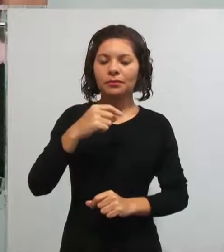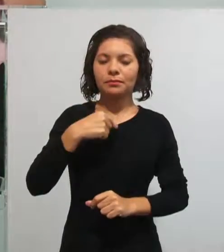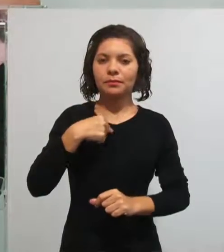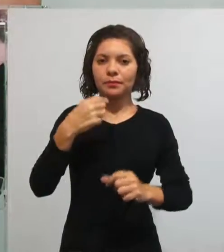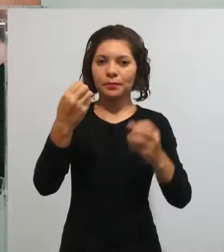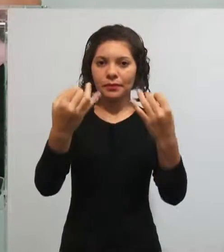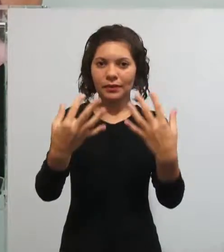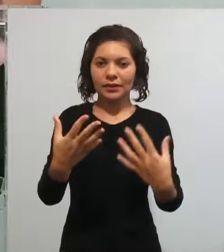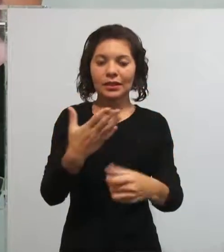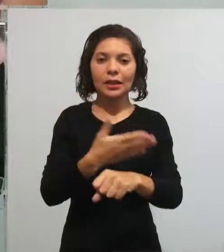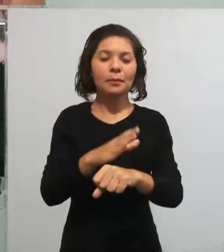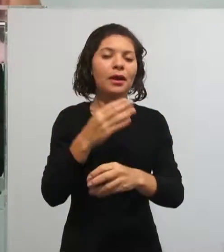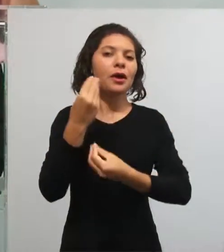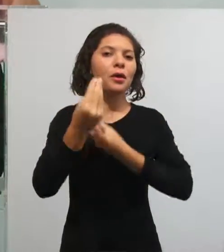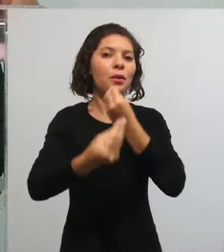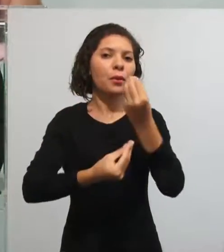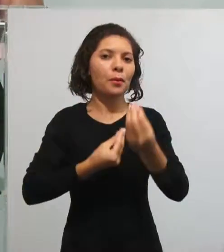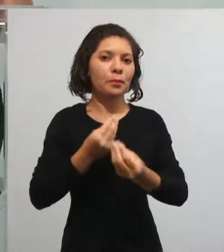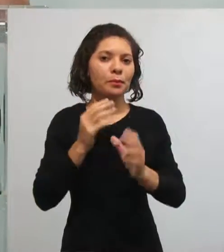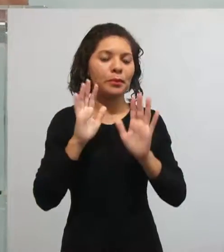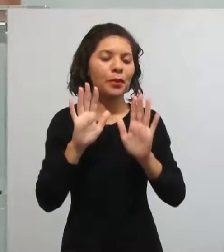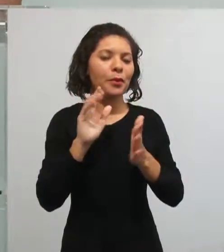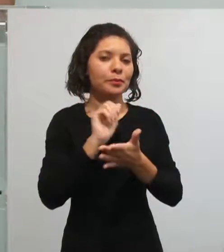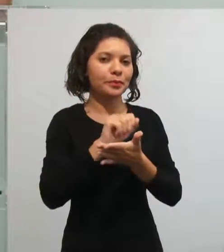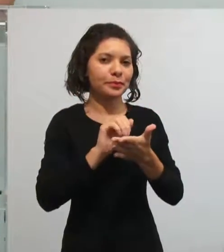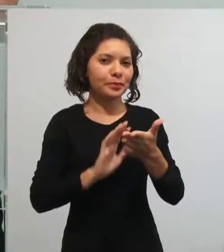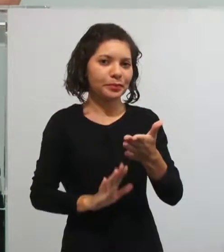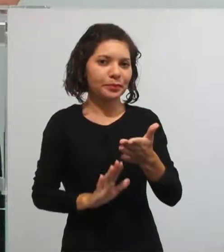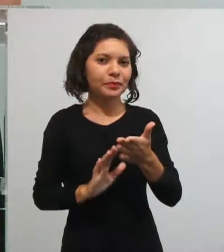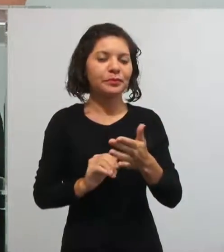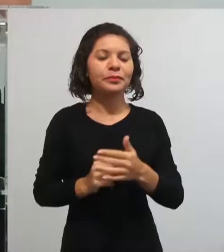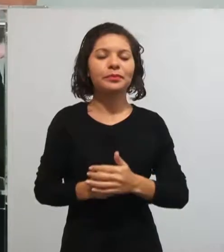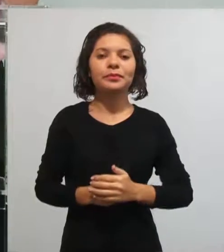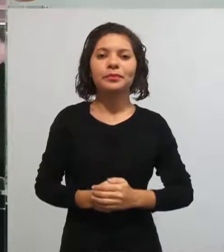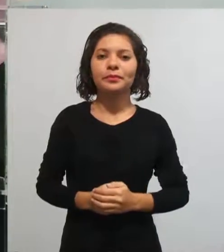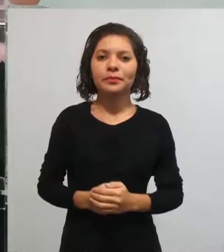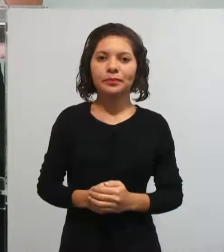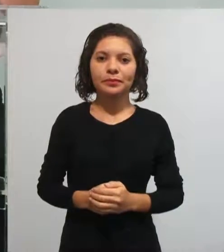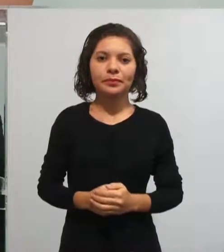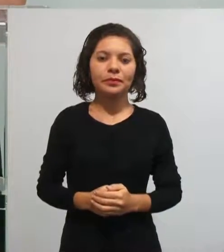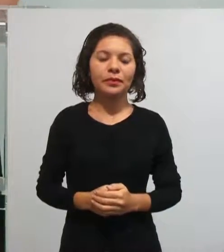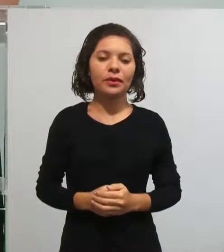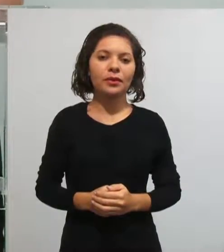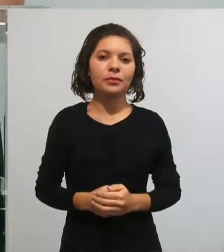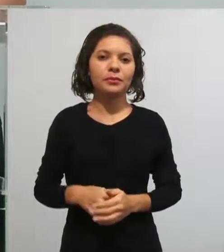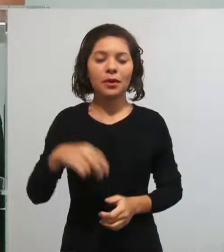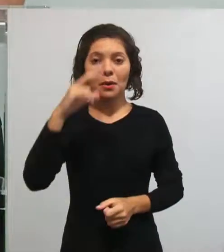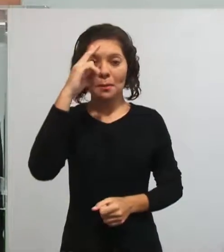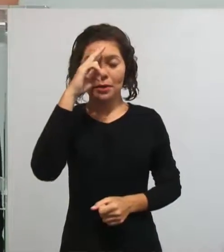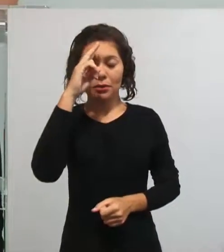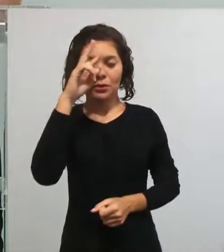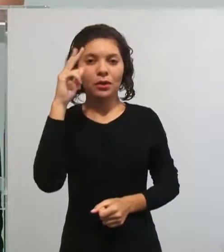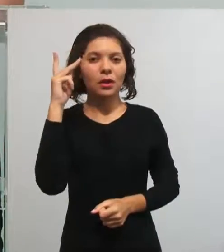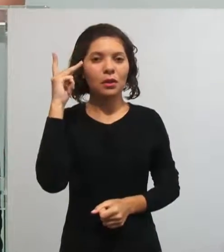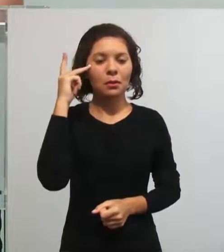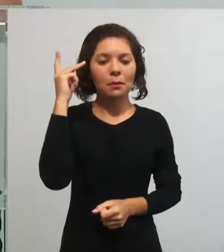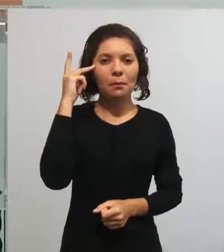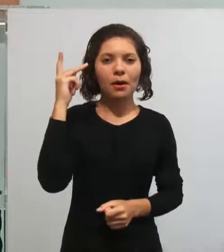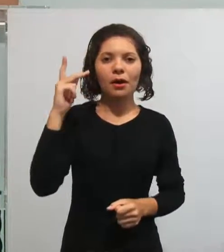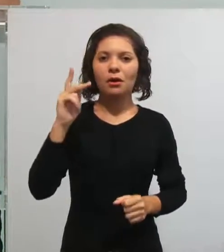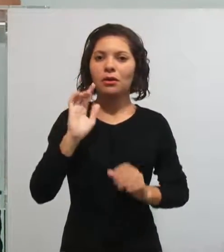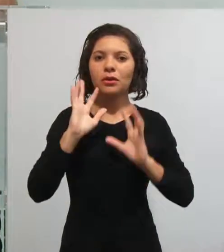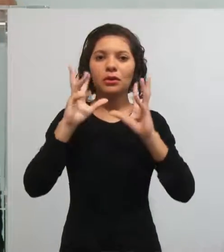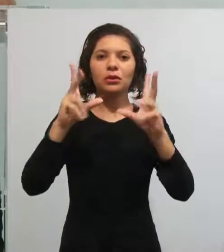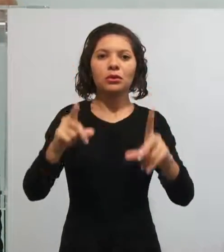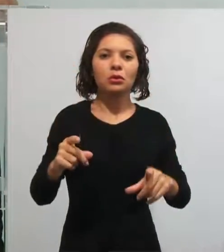na prática é fazer a seguinte atividade. Uma história comum, que todo mundo conhece, que é